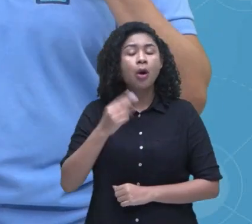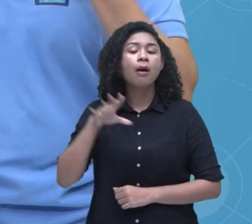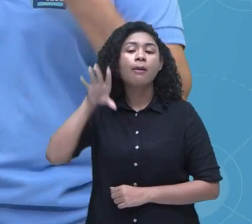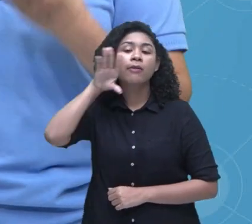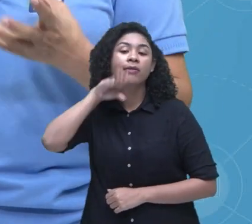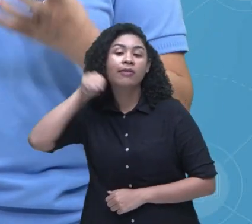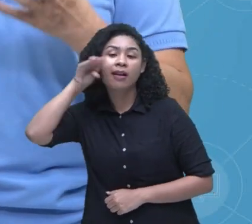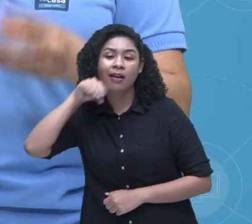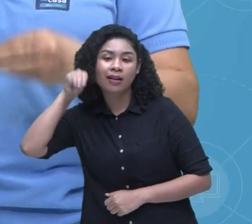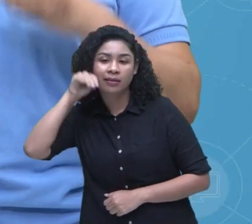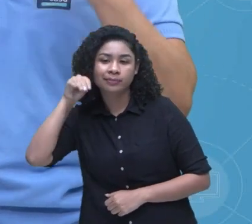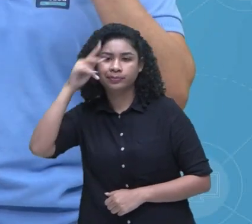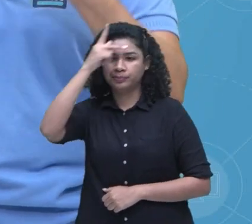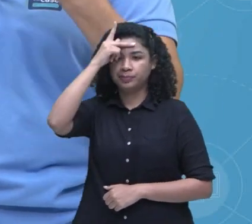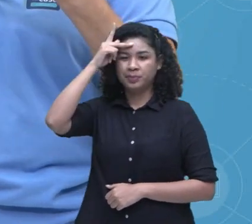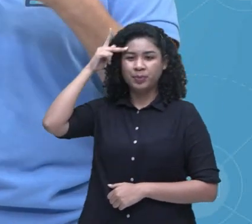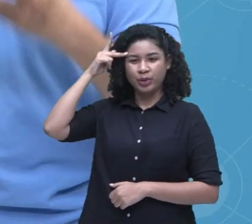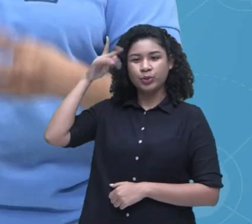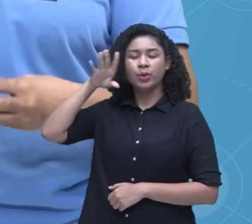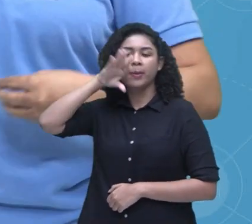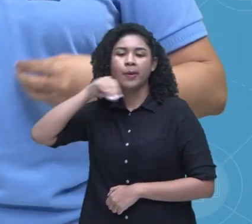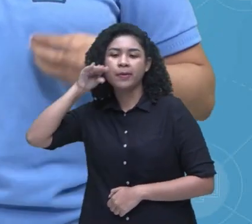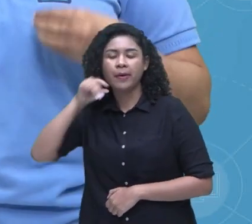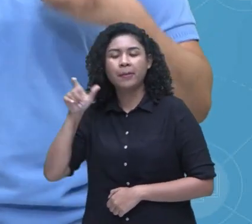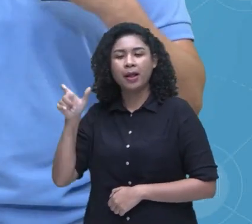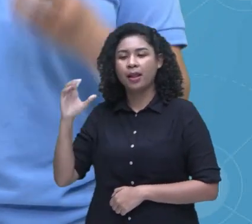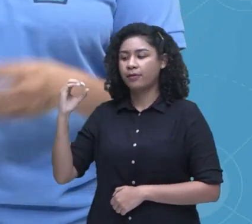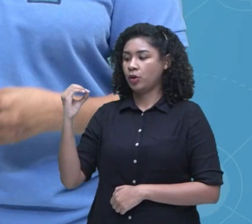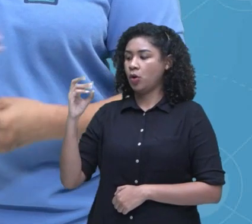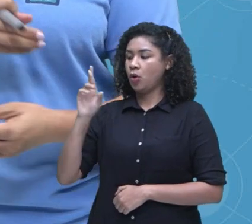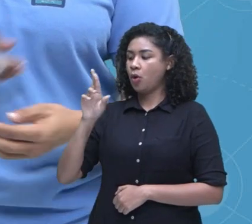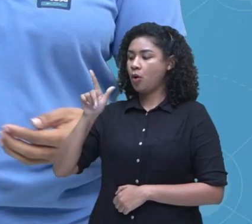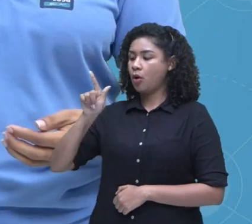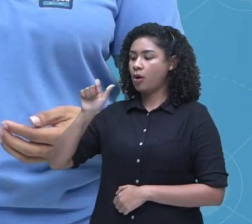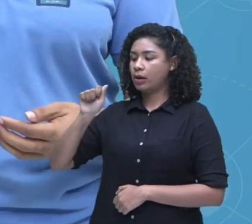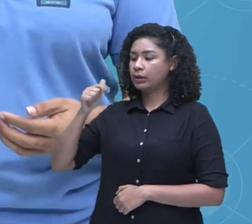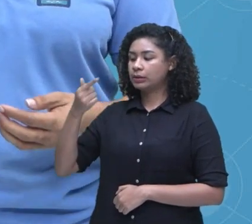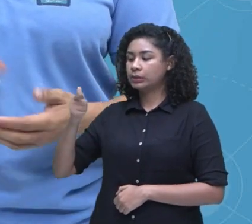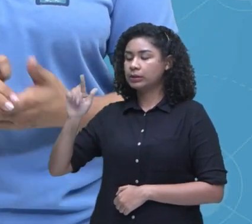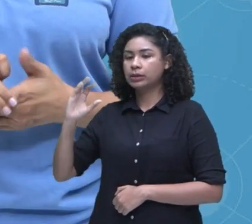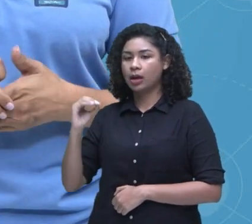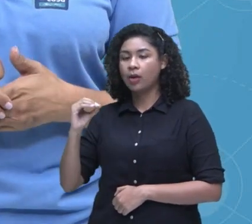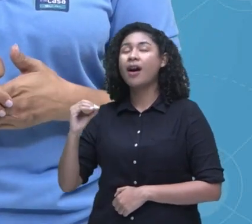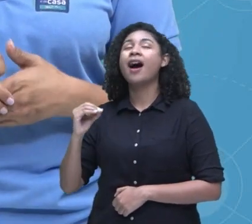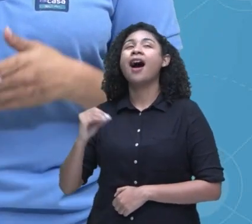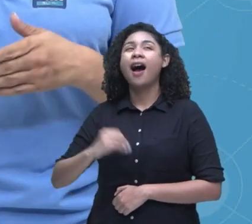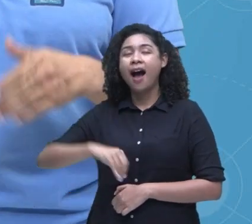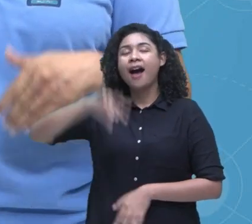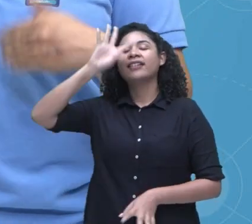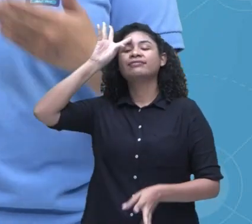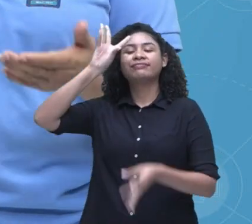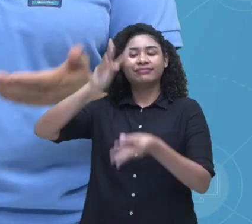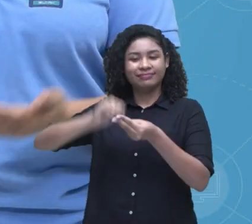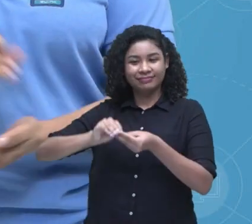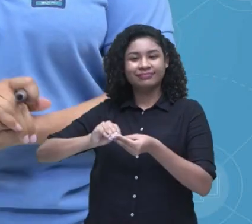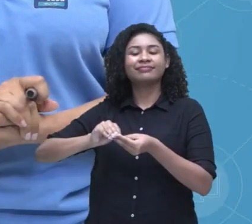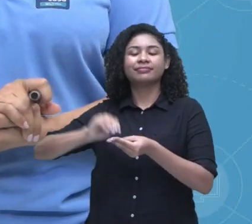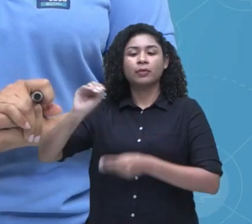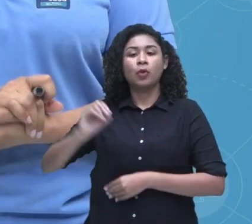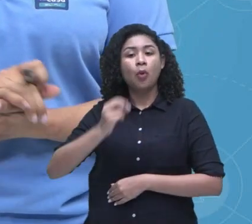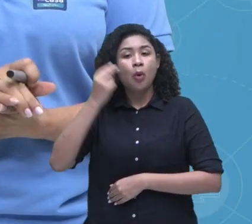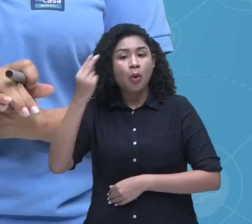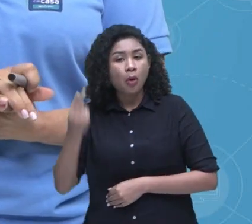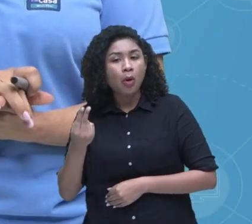você está falando, você fala em órgão, claro que você já contextualizou a situação ou então